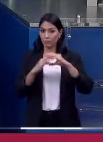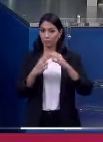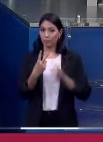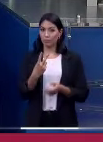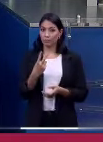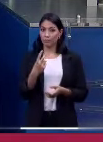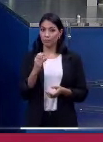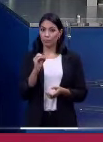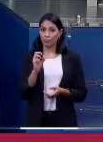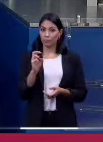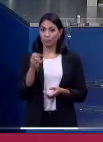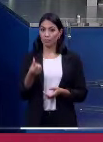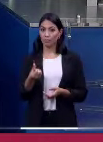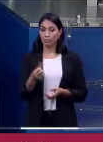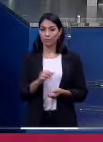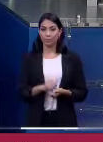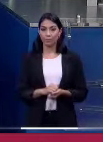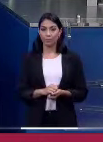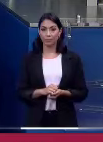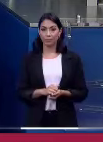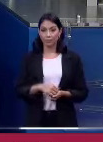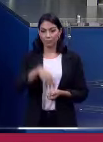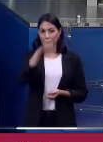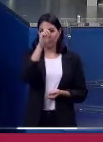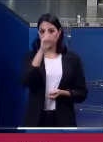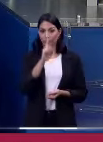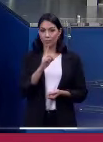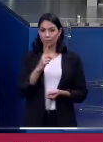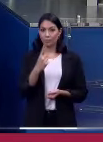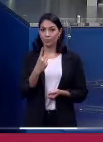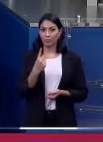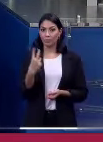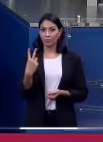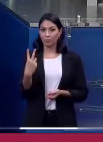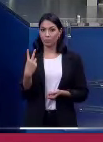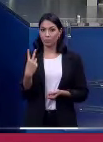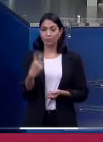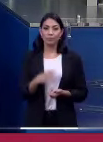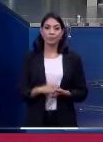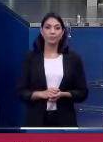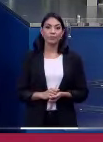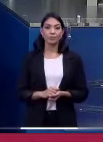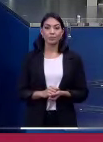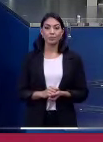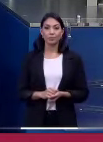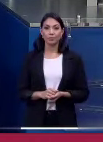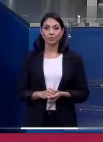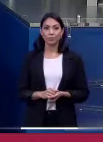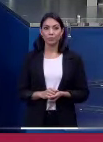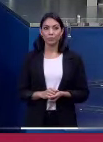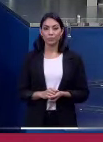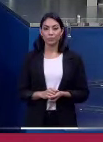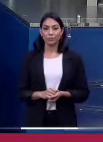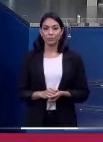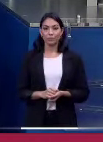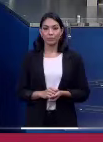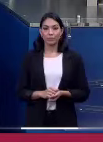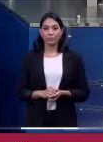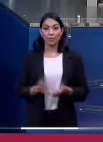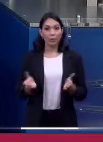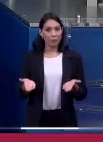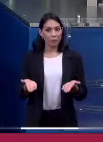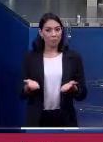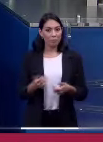número 2056. Bola amarela número 12, amarela 12. É